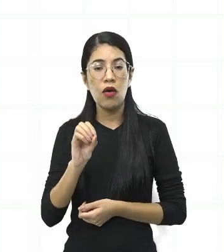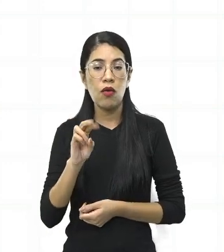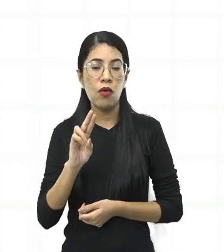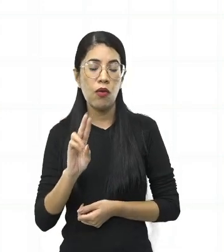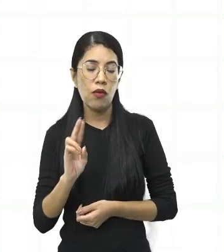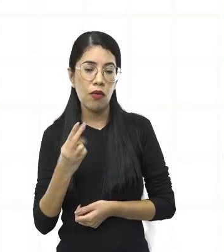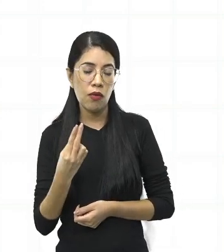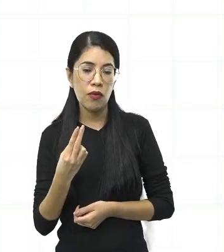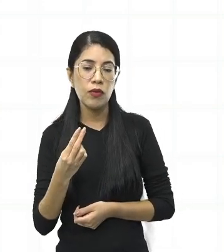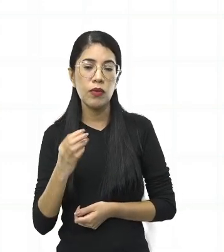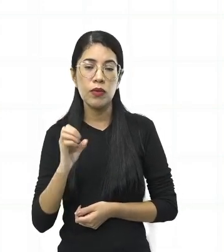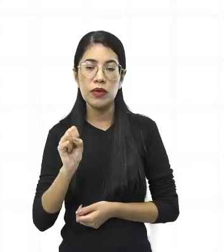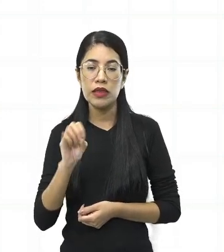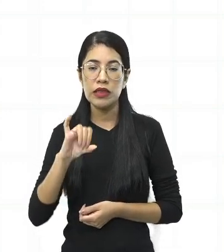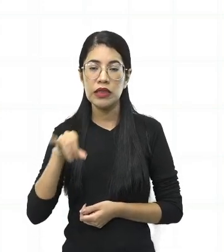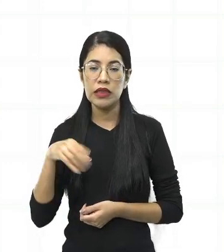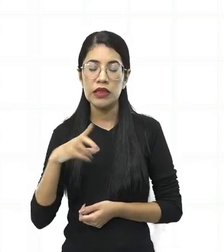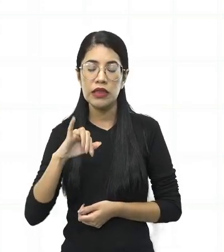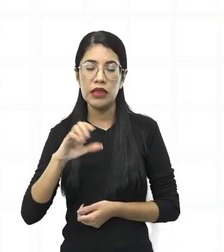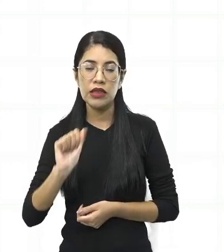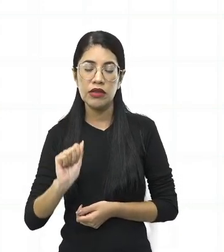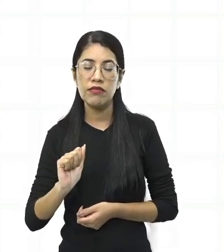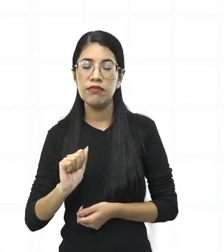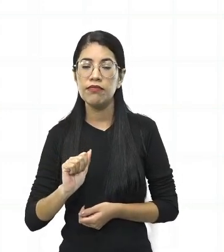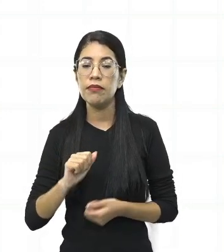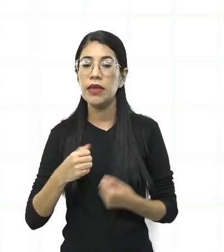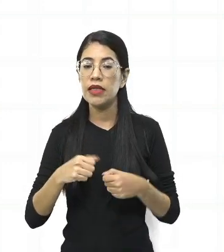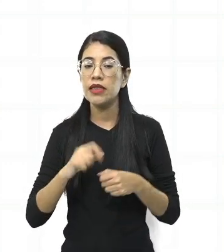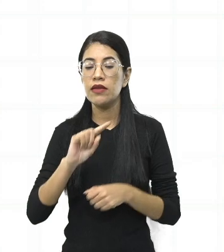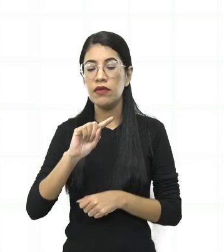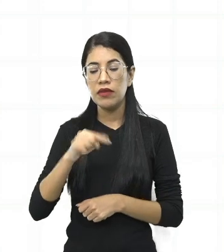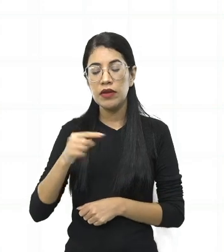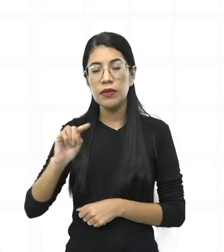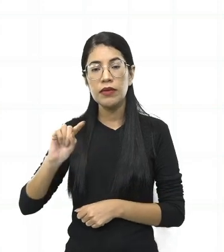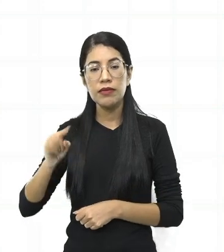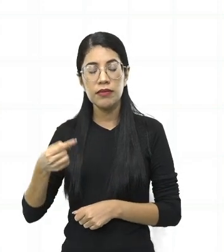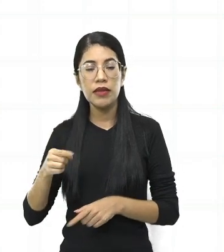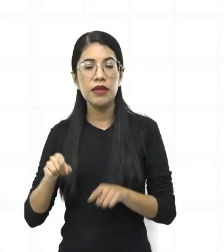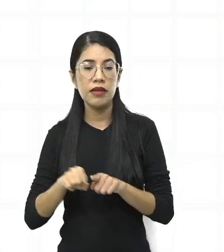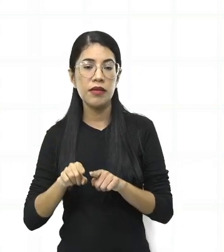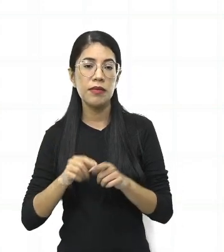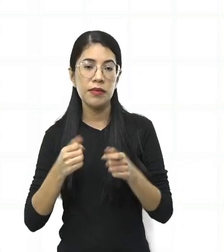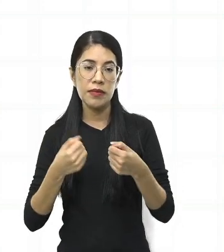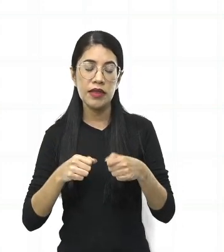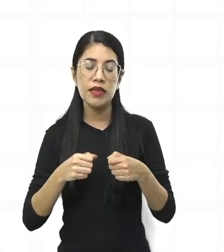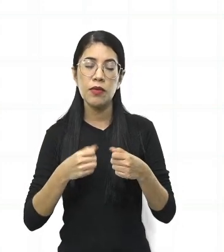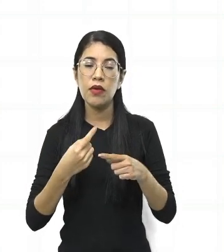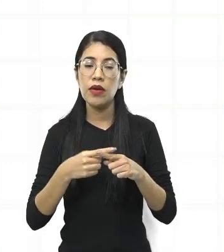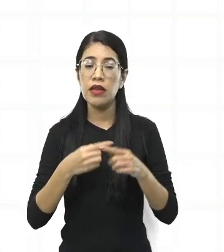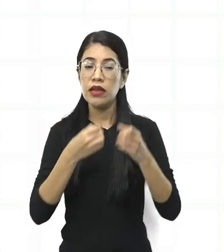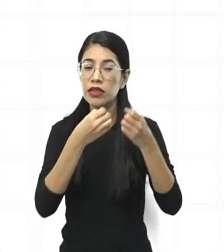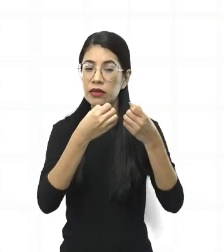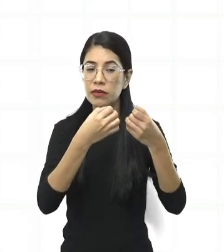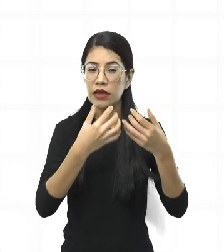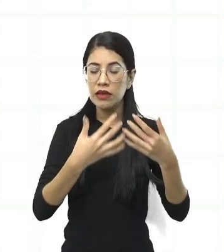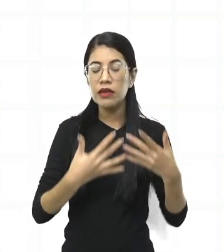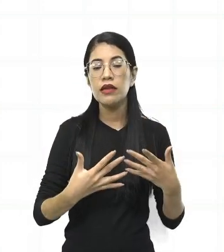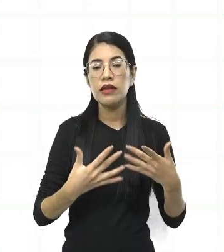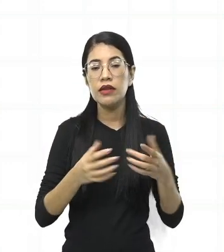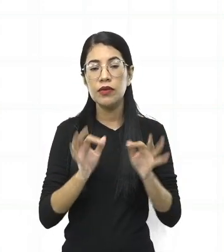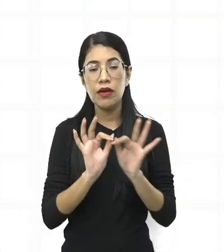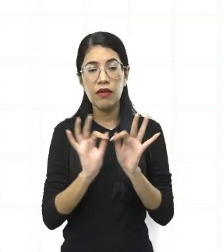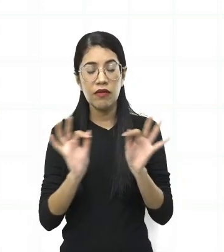ter que utilizar vírgula, porque eu estou aqui diante de expressões que vai ter uma explicação, uma correção